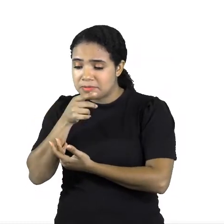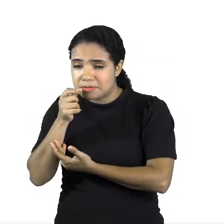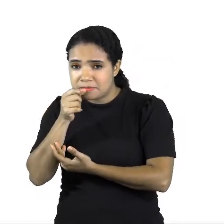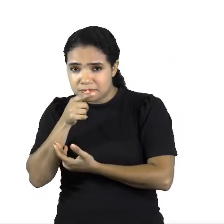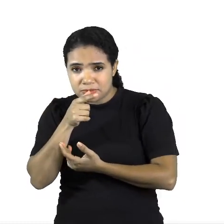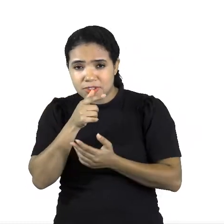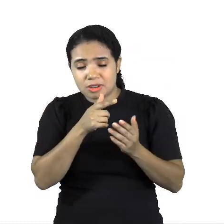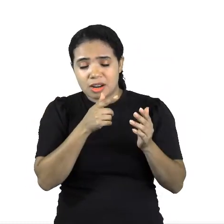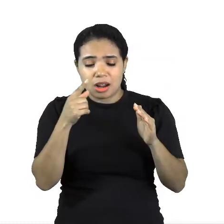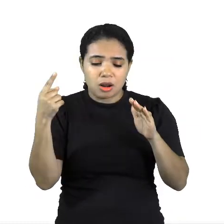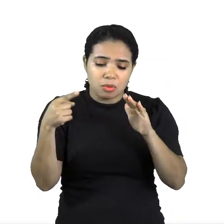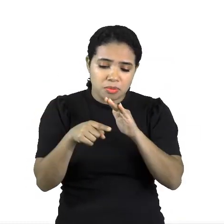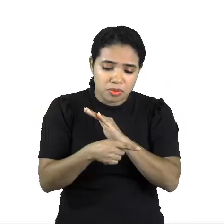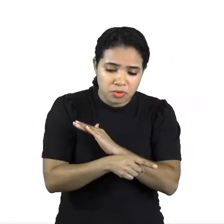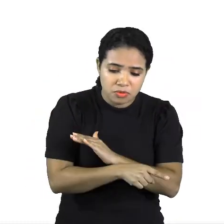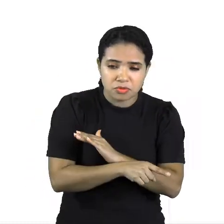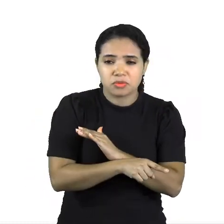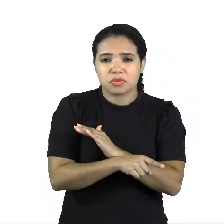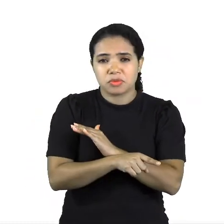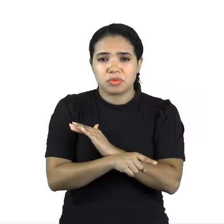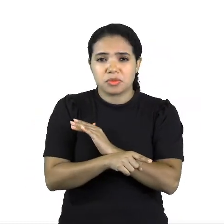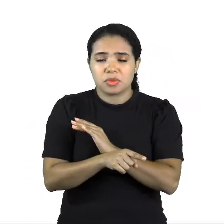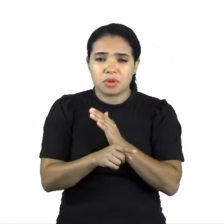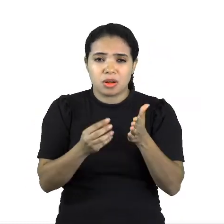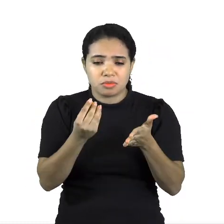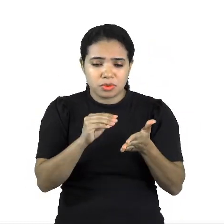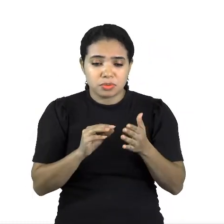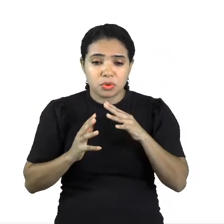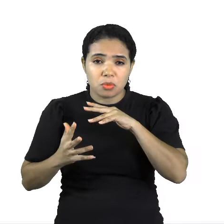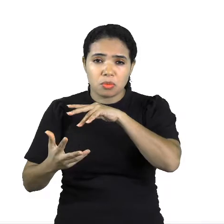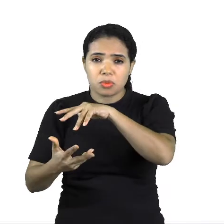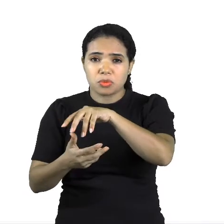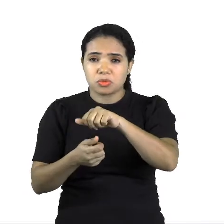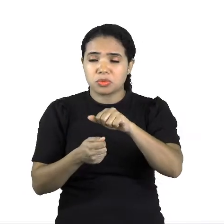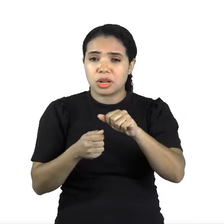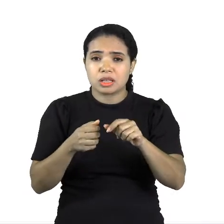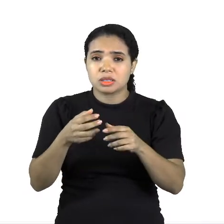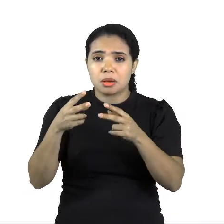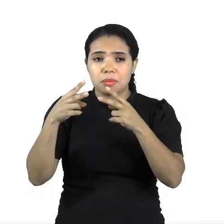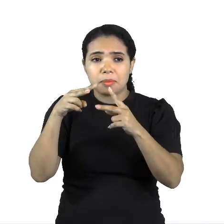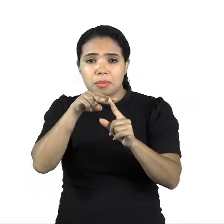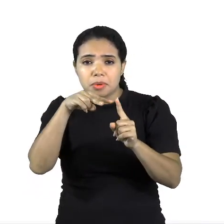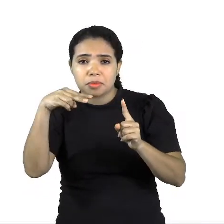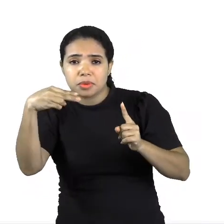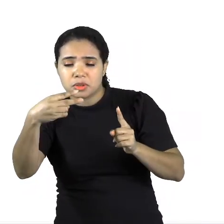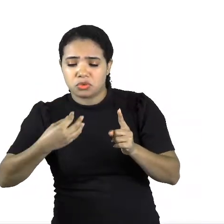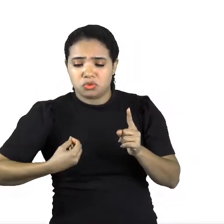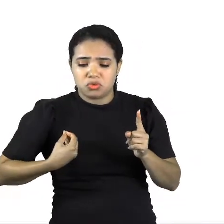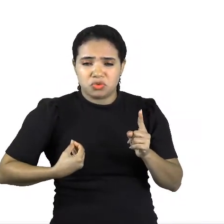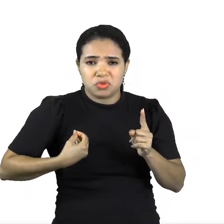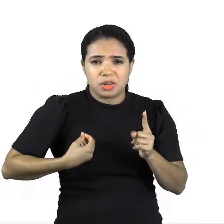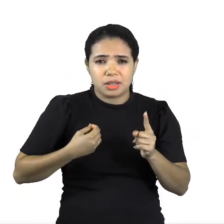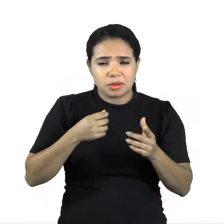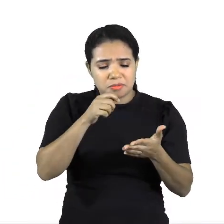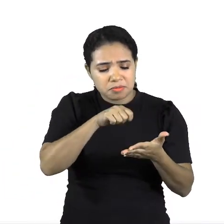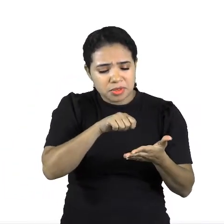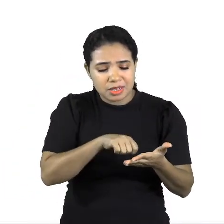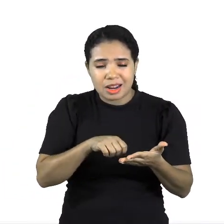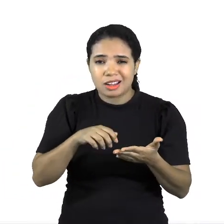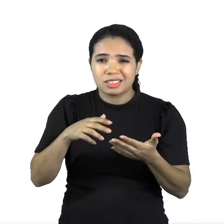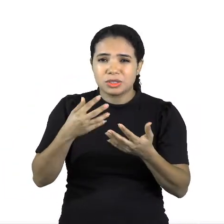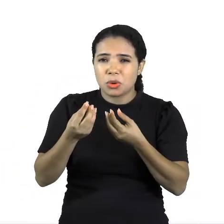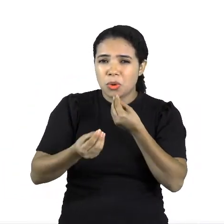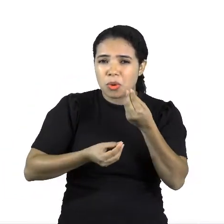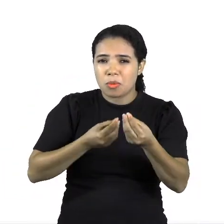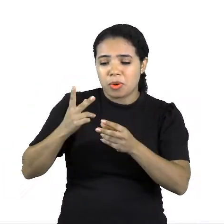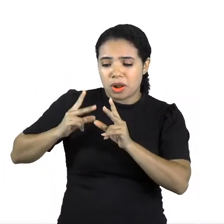ao profundo sobre o mundo ao seu redor e reproduz os conflitos clássicos de uma adolescente,